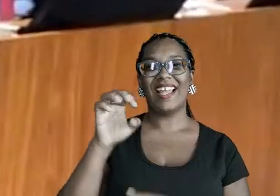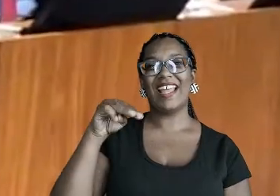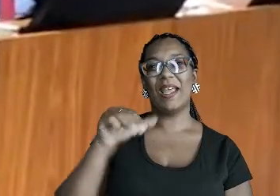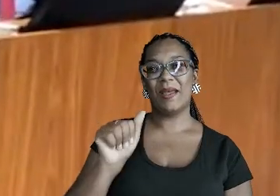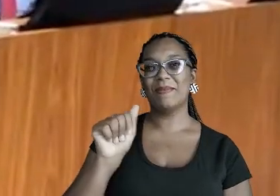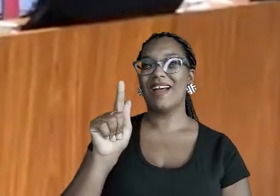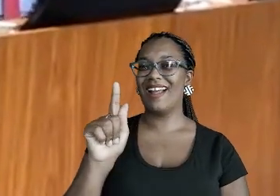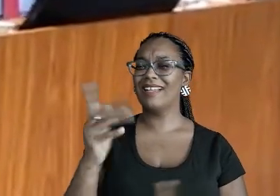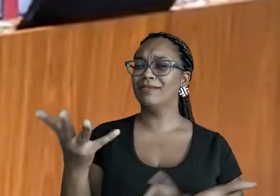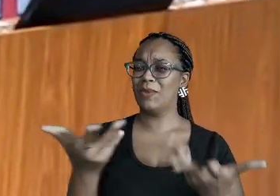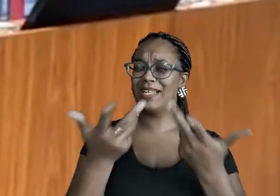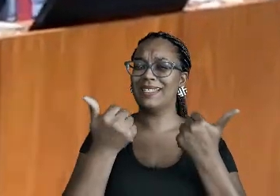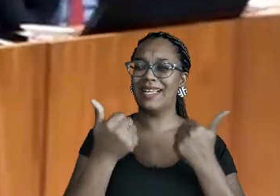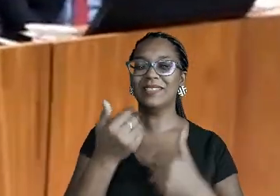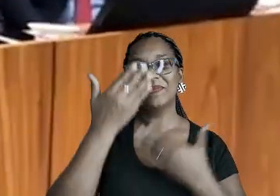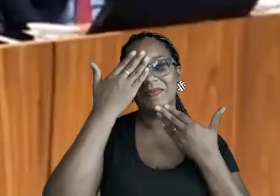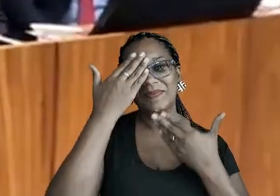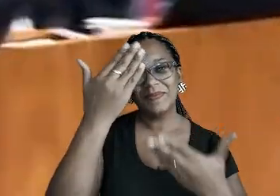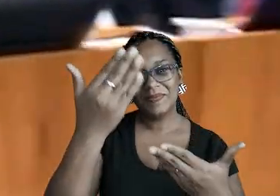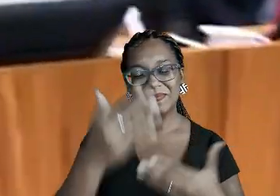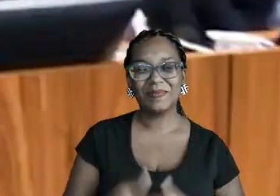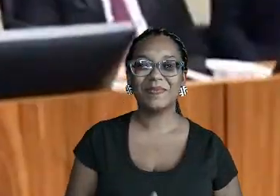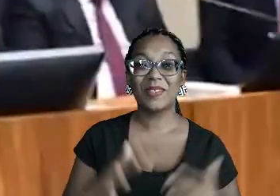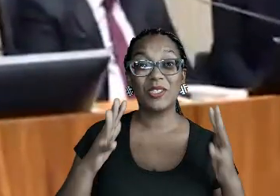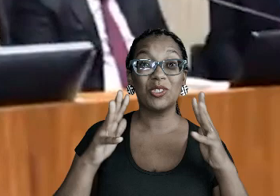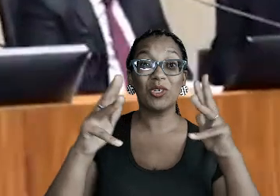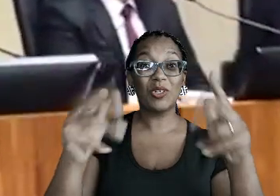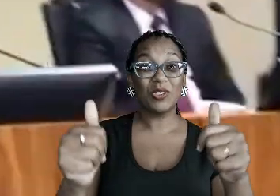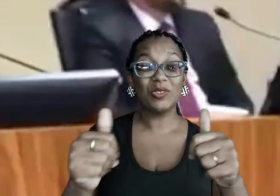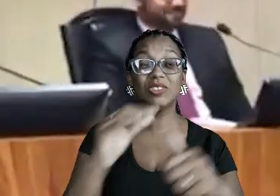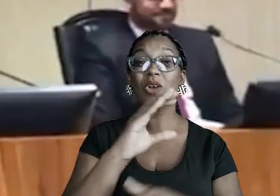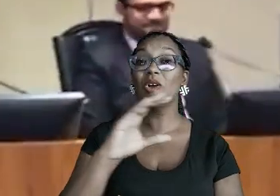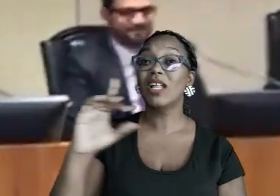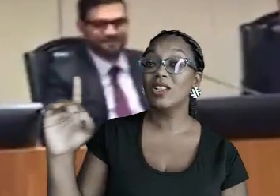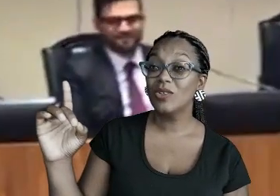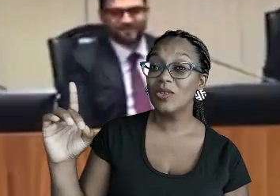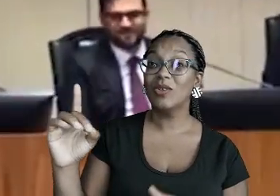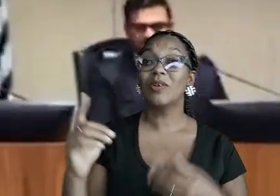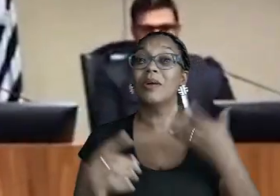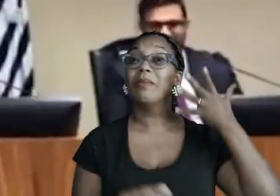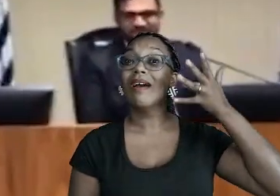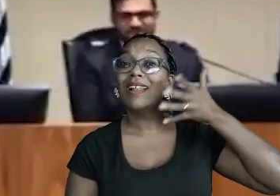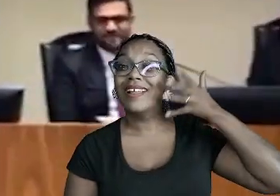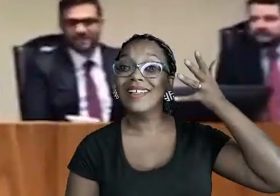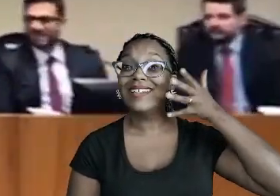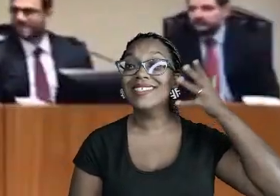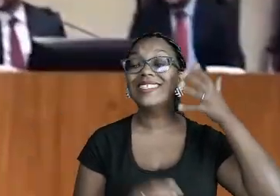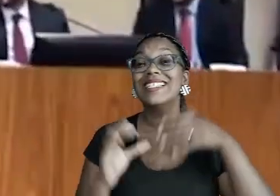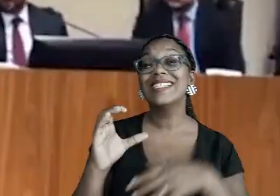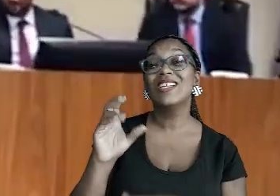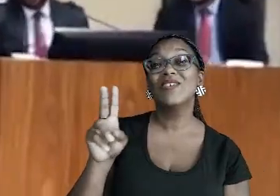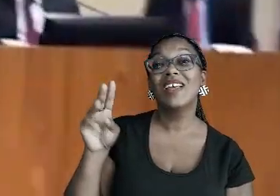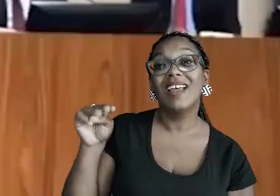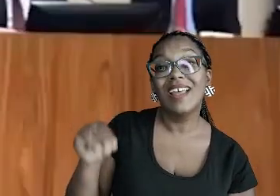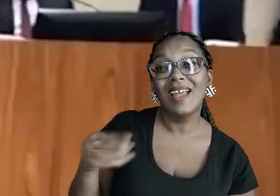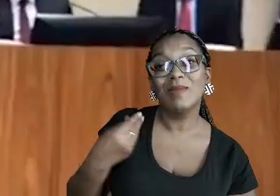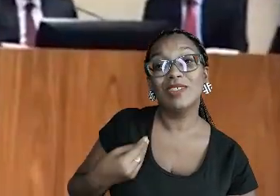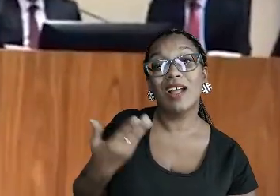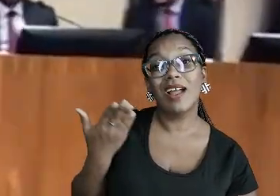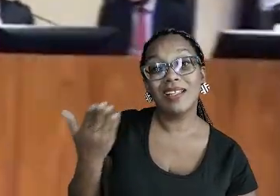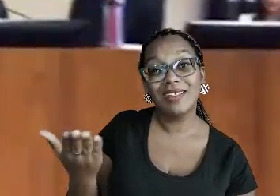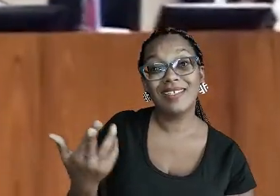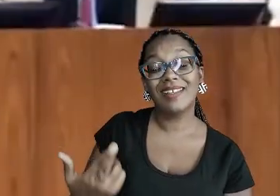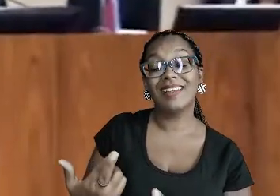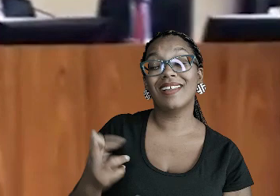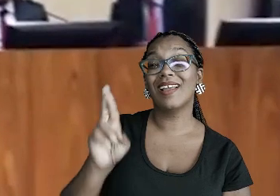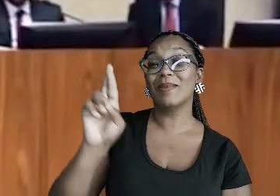emagição de grande qualidade muito obrigada a todos os coordenadores aos palestrantes a cvm que está aqui